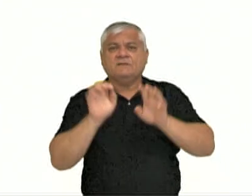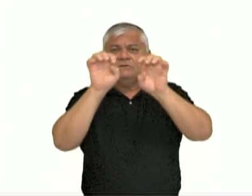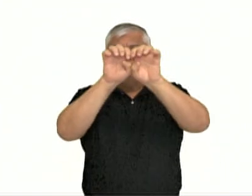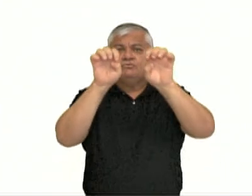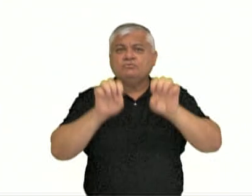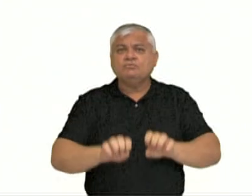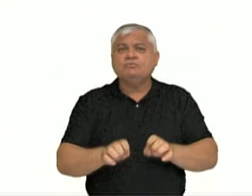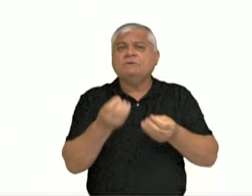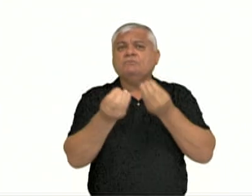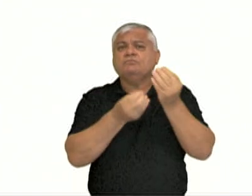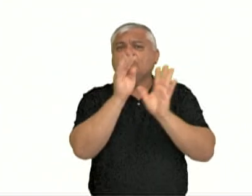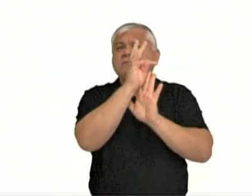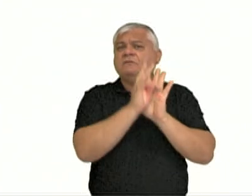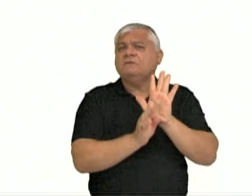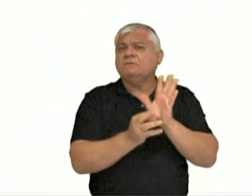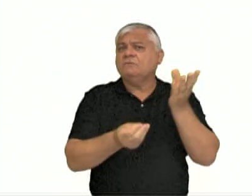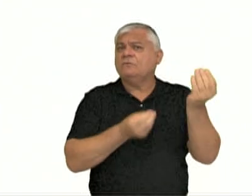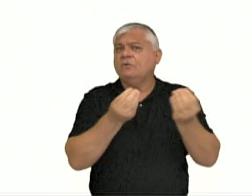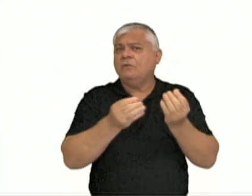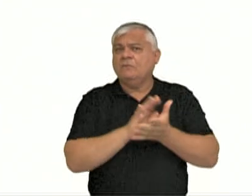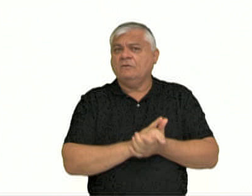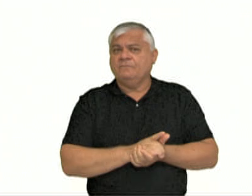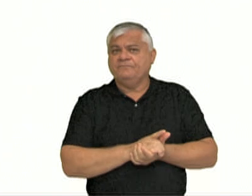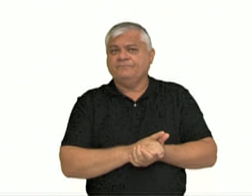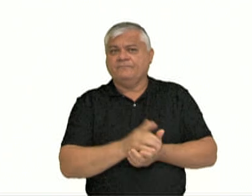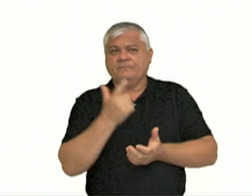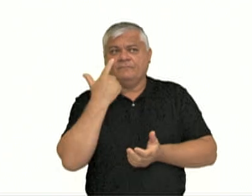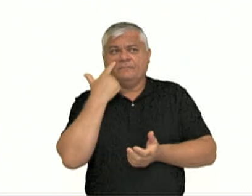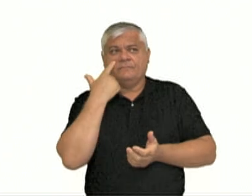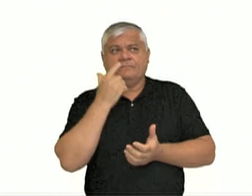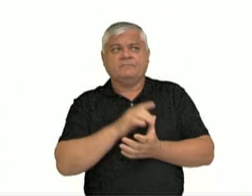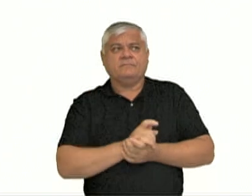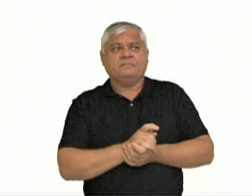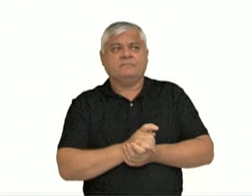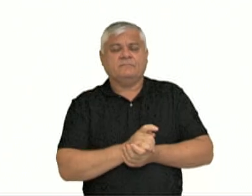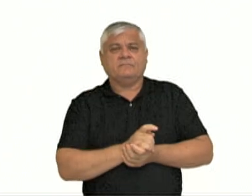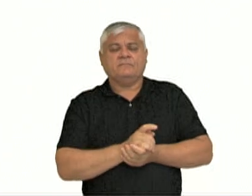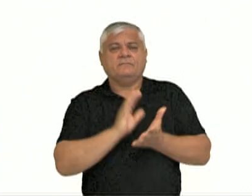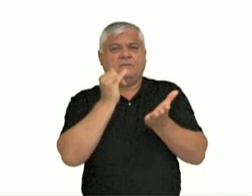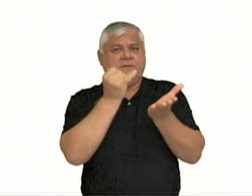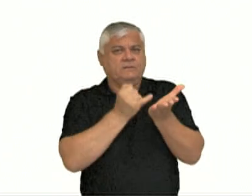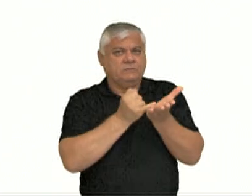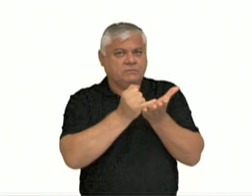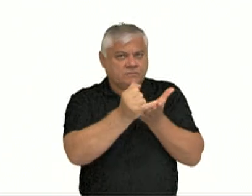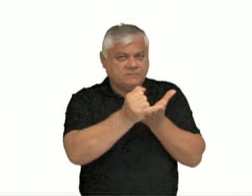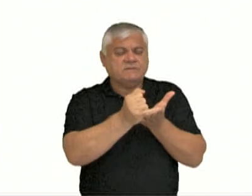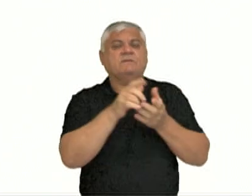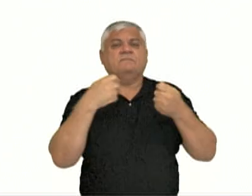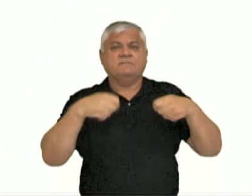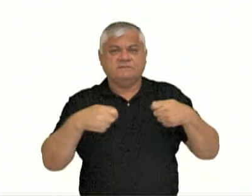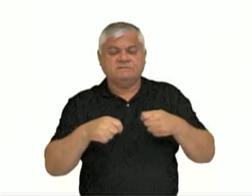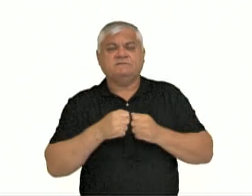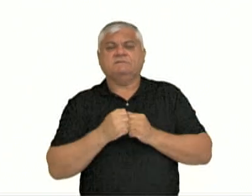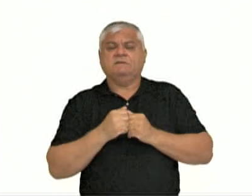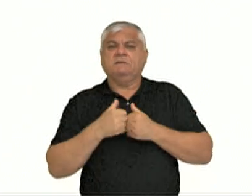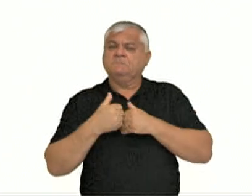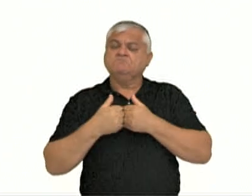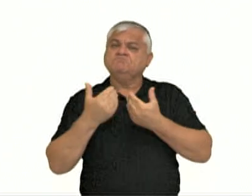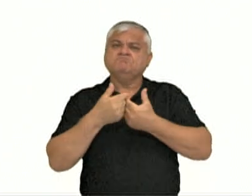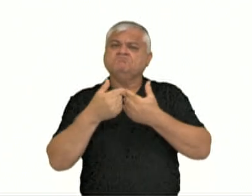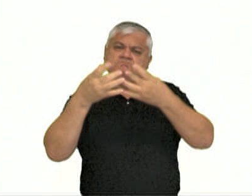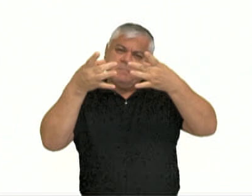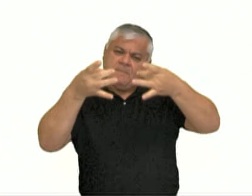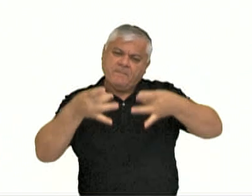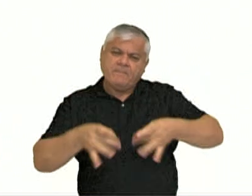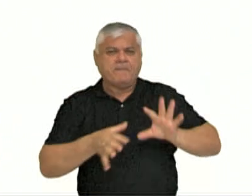Estrutura do editorial. Vem, vem, vem. Ó, introdução, desenvolvimento e conclusão. O que tem que ter em